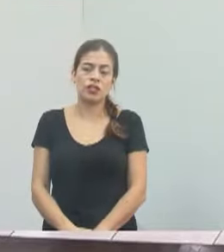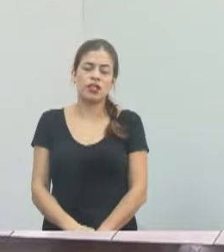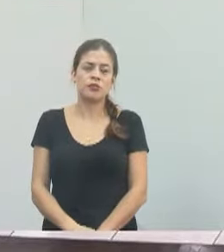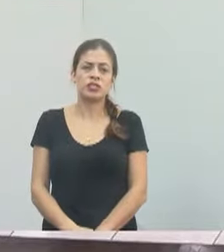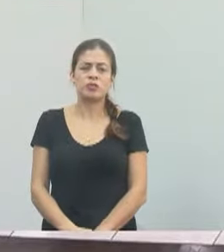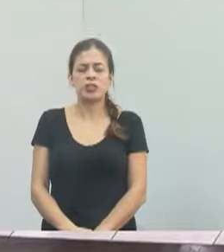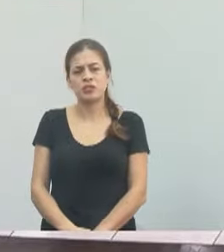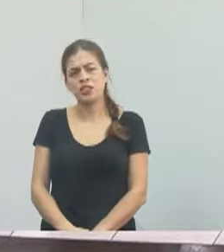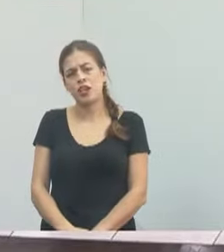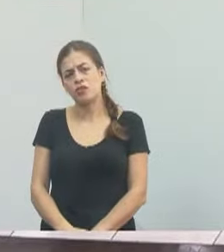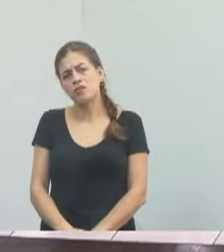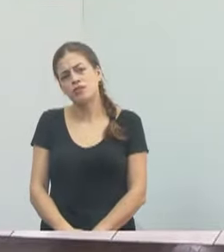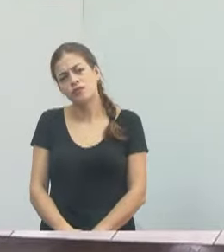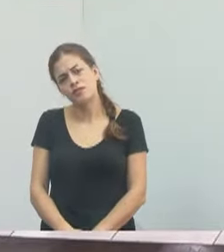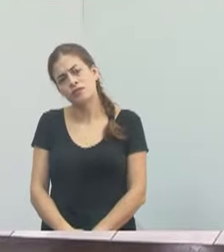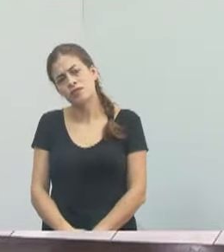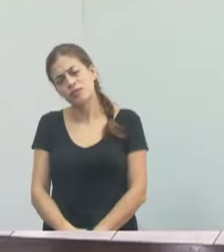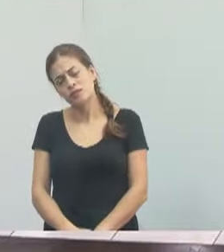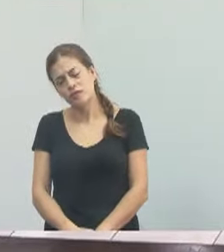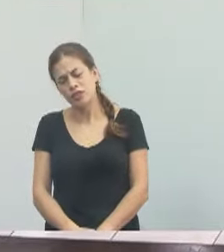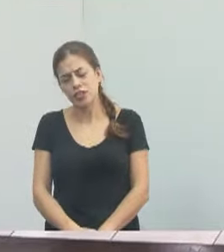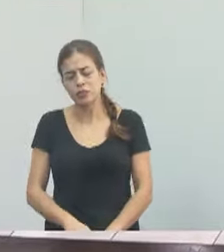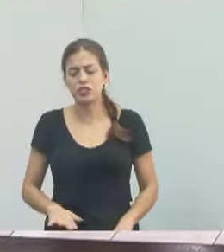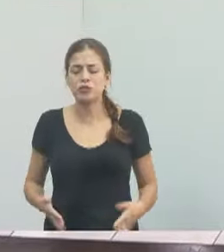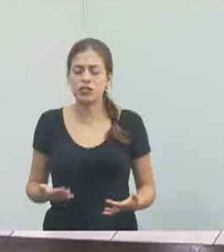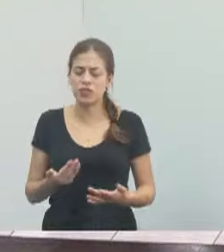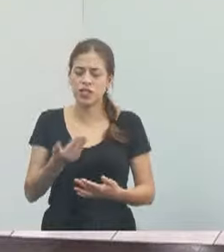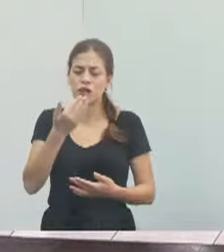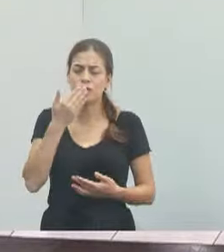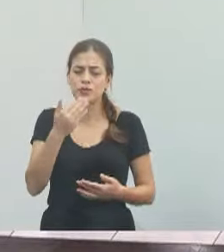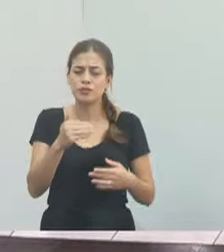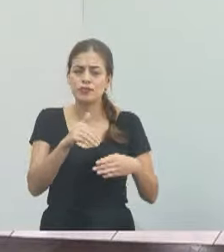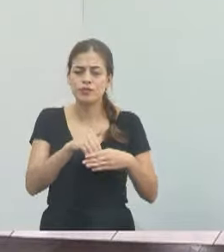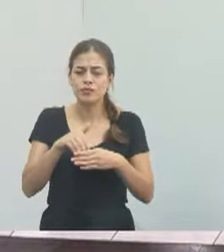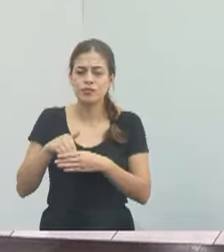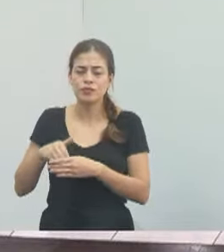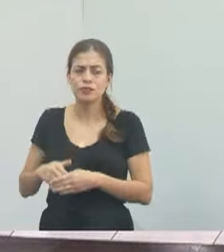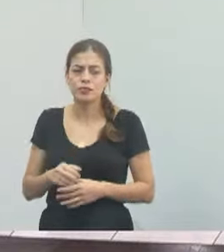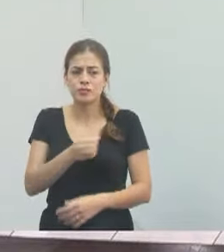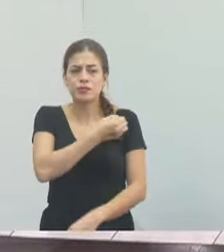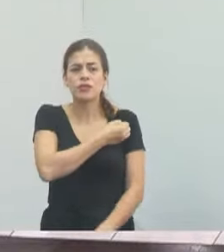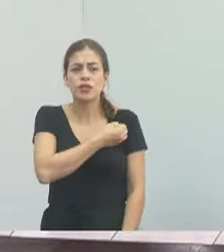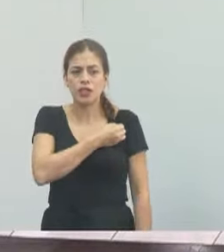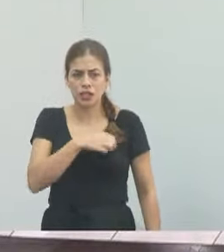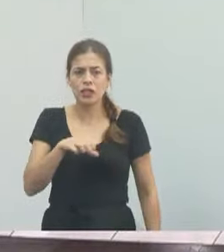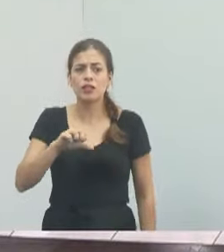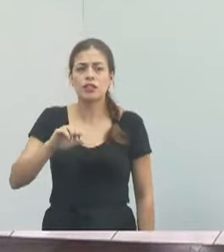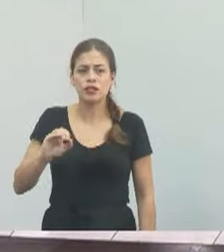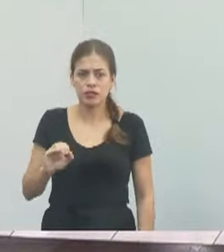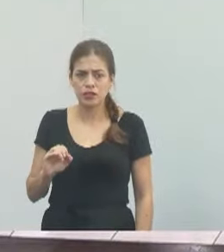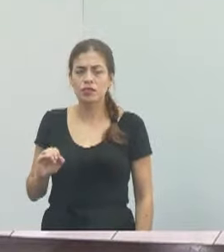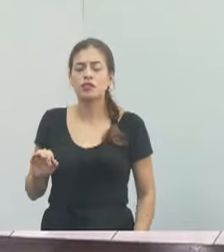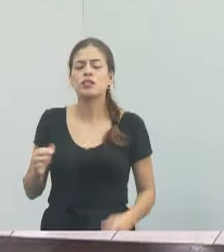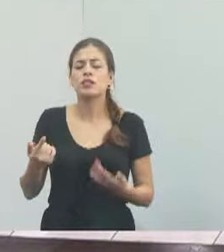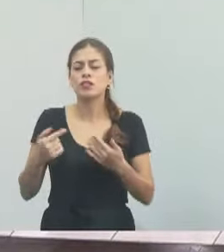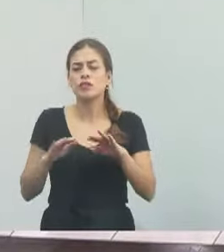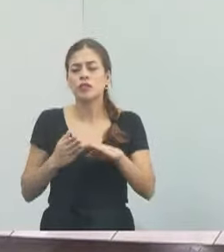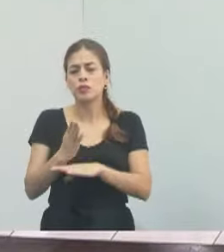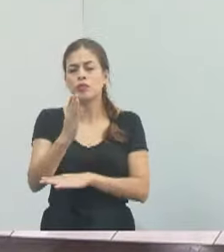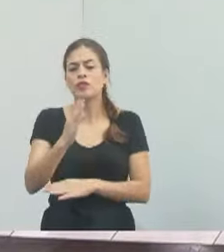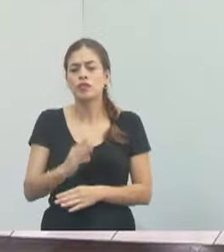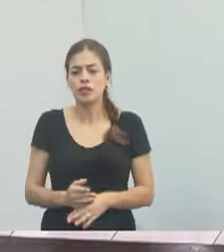Hernandes pedido informações número 90 em votação os que forem contrário se Manifesto levantando o braço pedido de informações